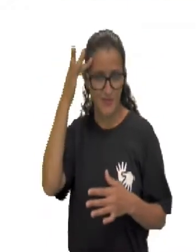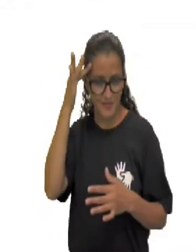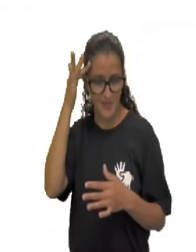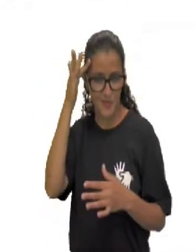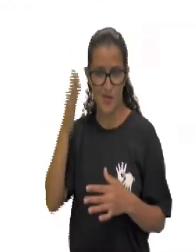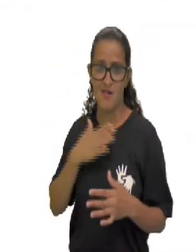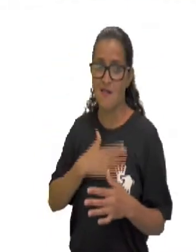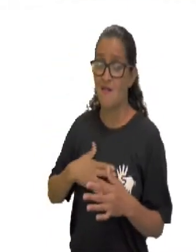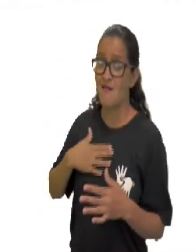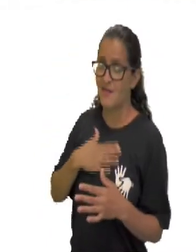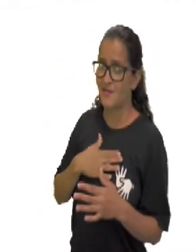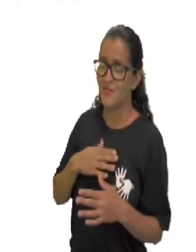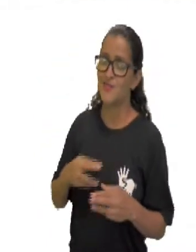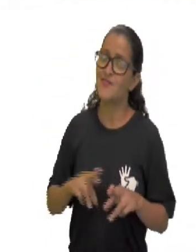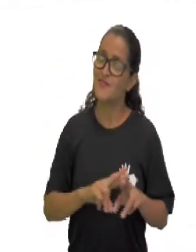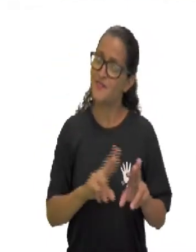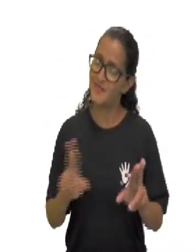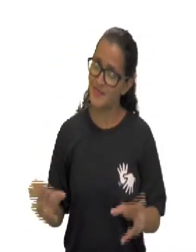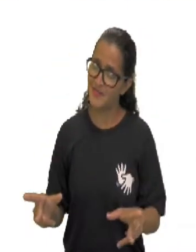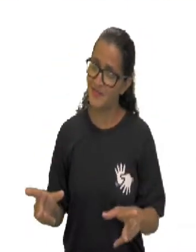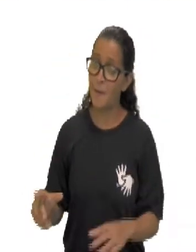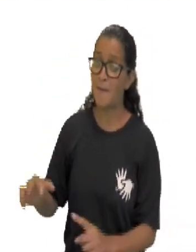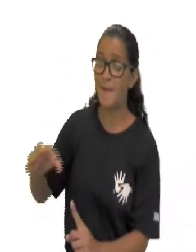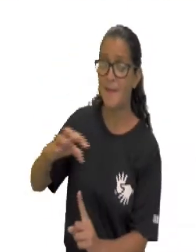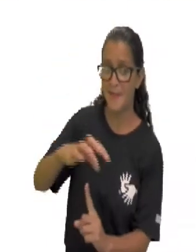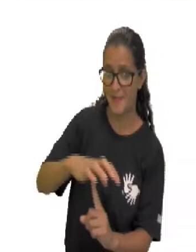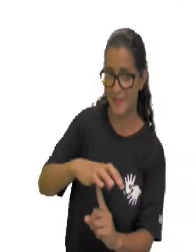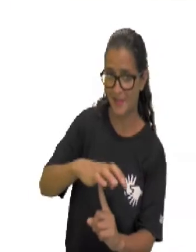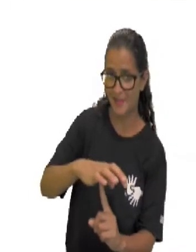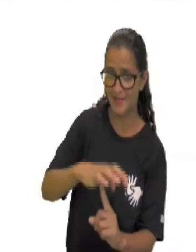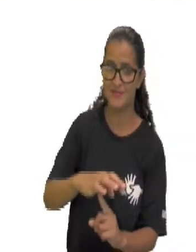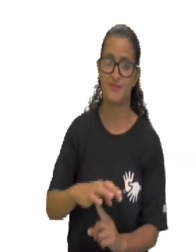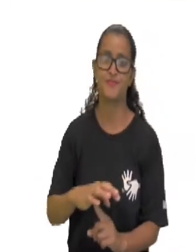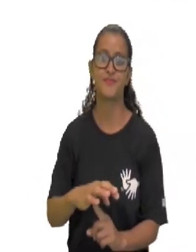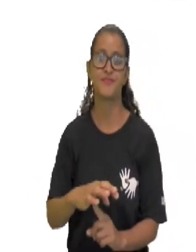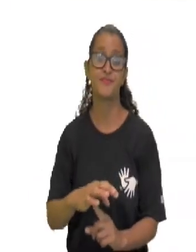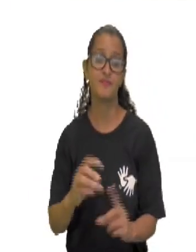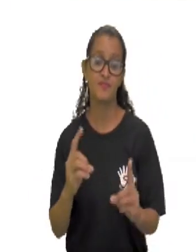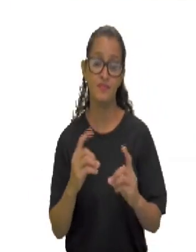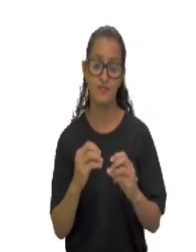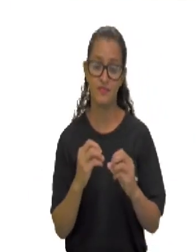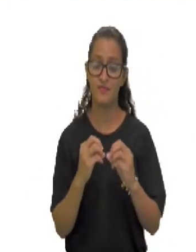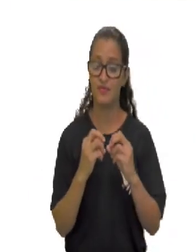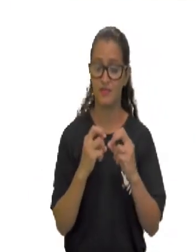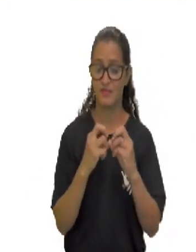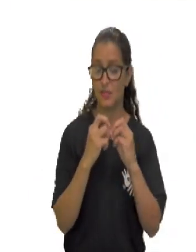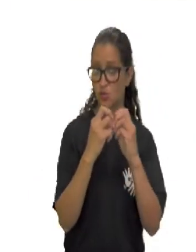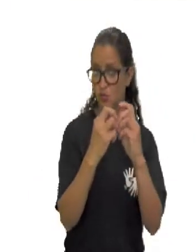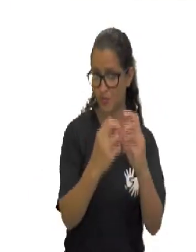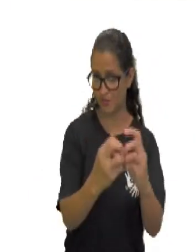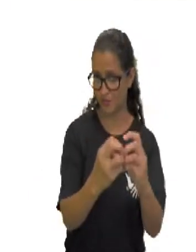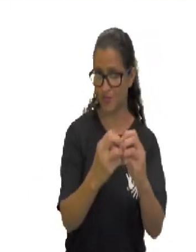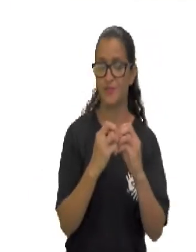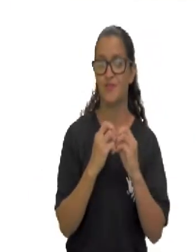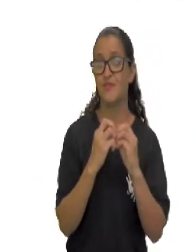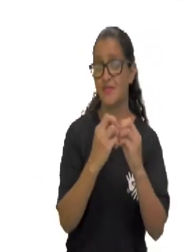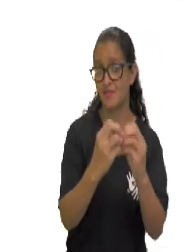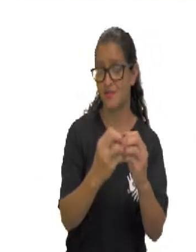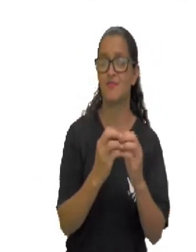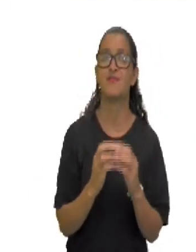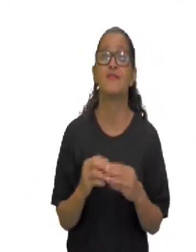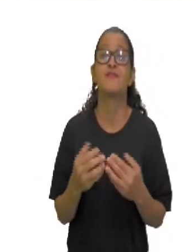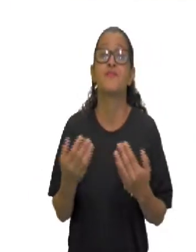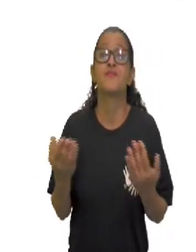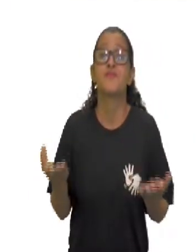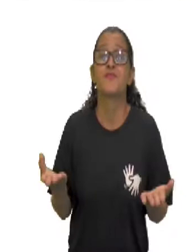ao contrário, usamos praças, estações de metrô, rodoviárias,